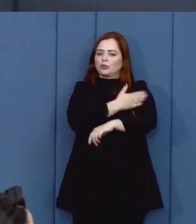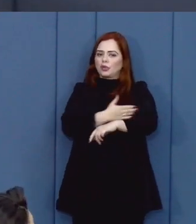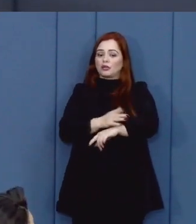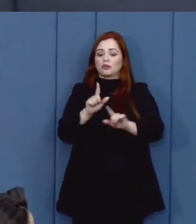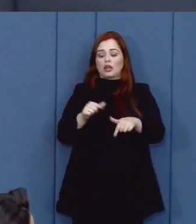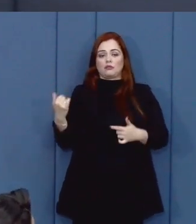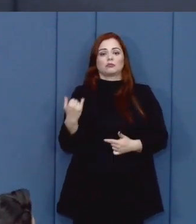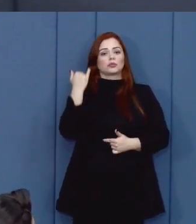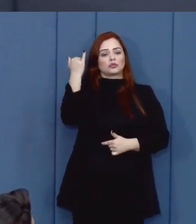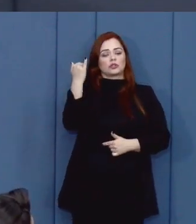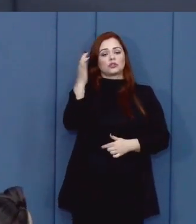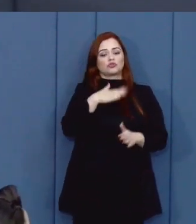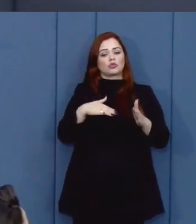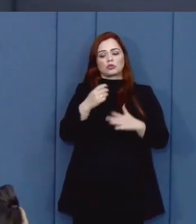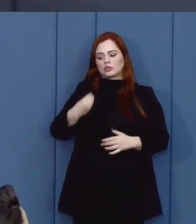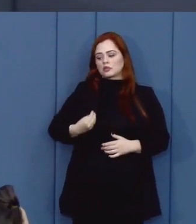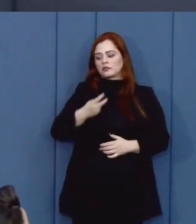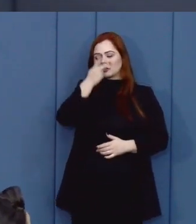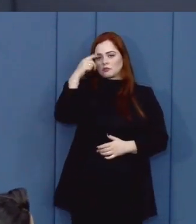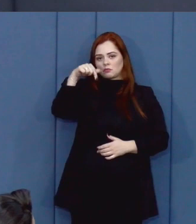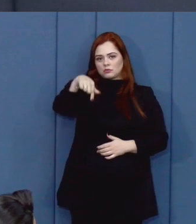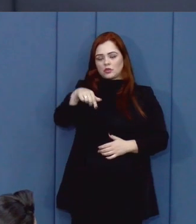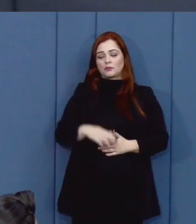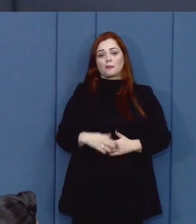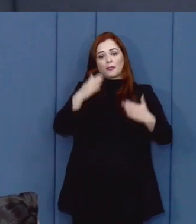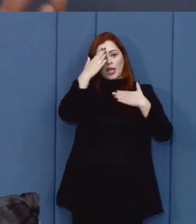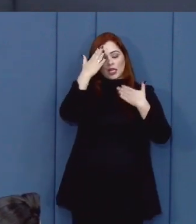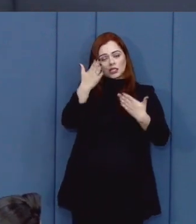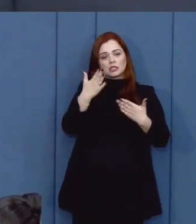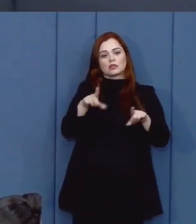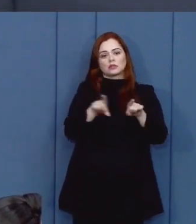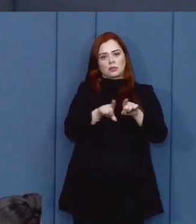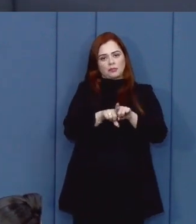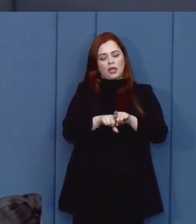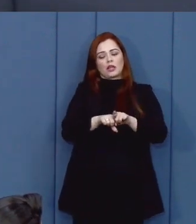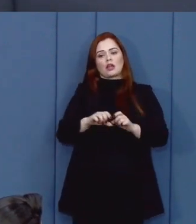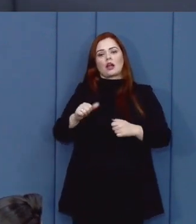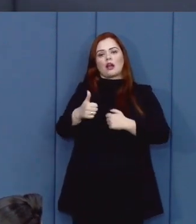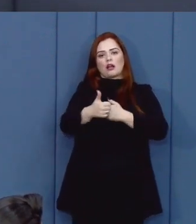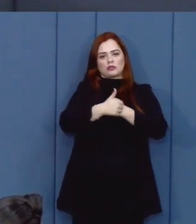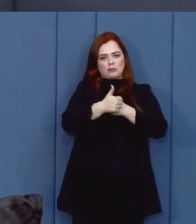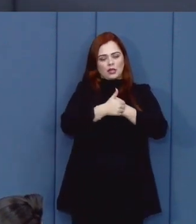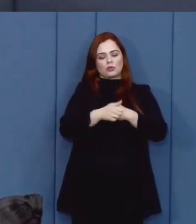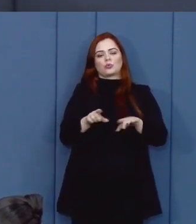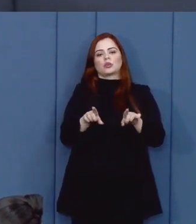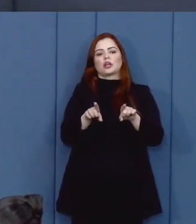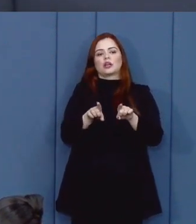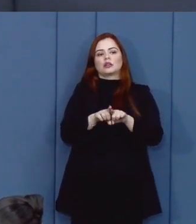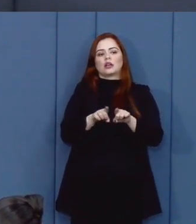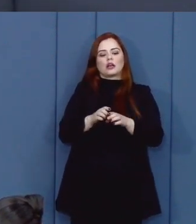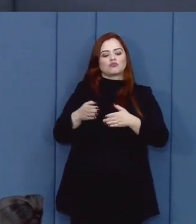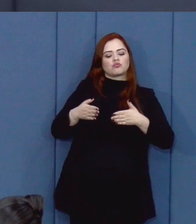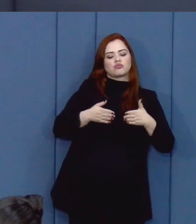significativa, de todos presentes, agradecer particularmente ao Inmetro